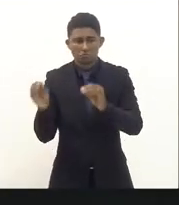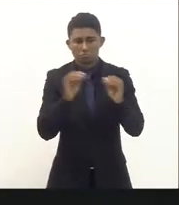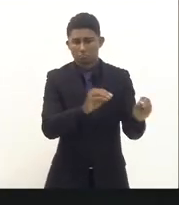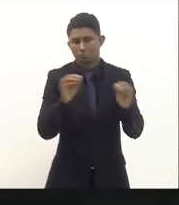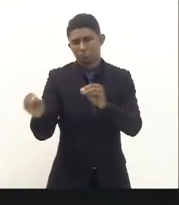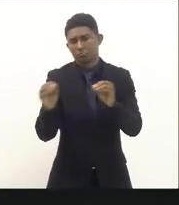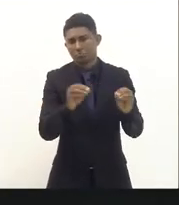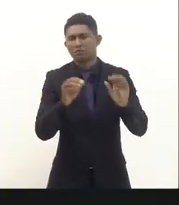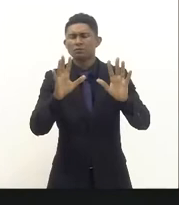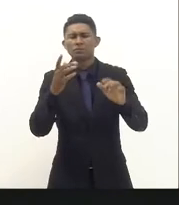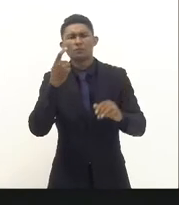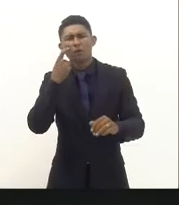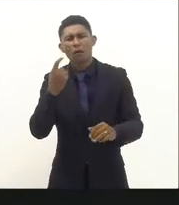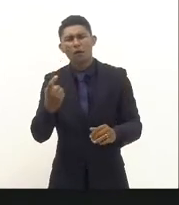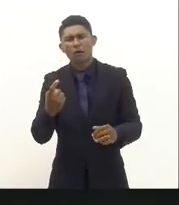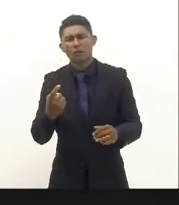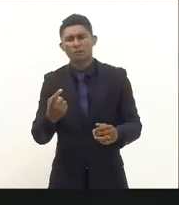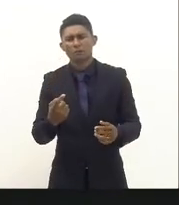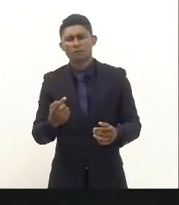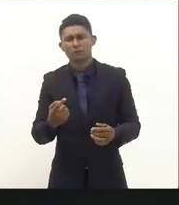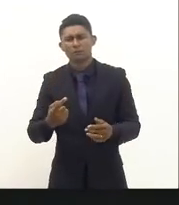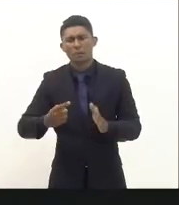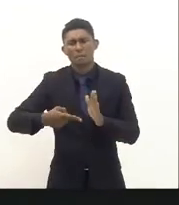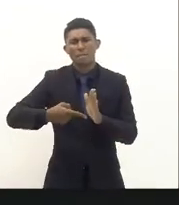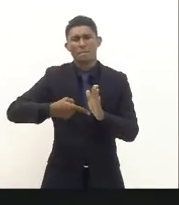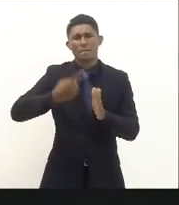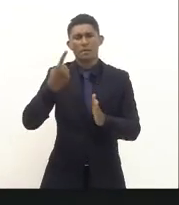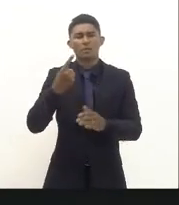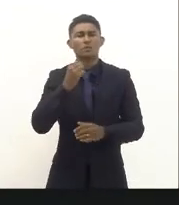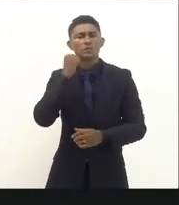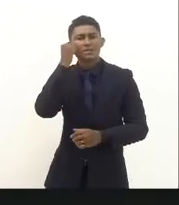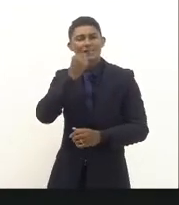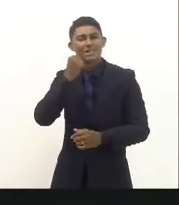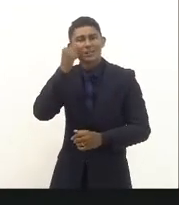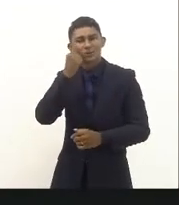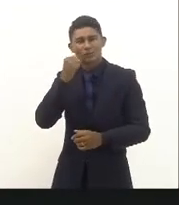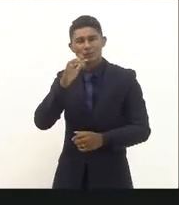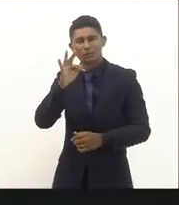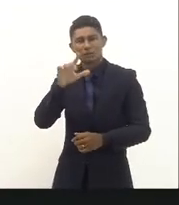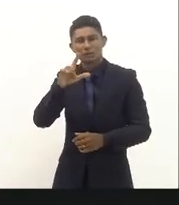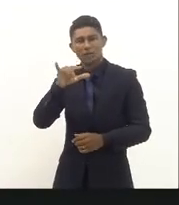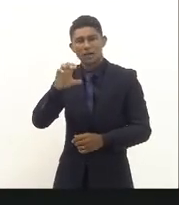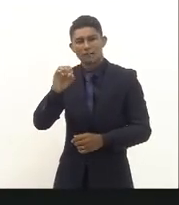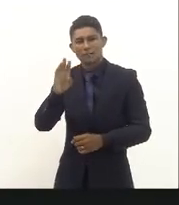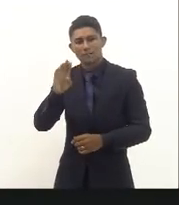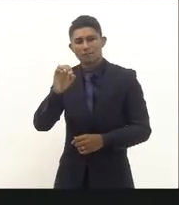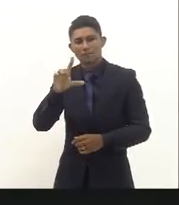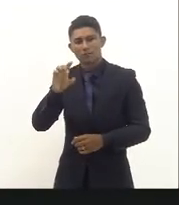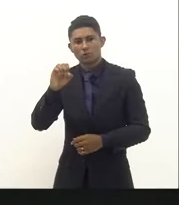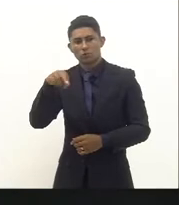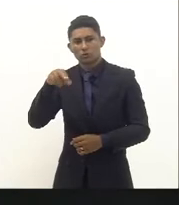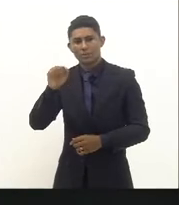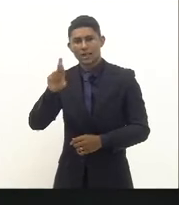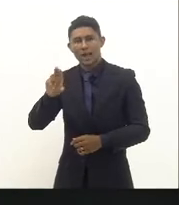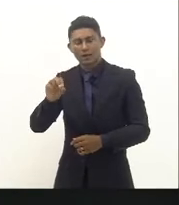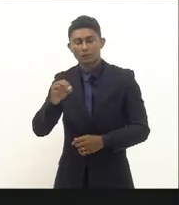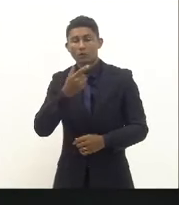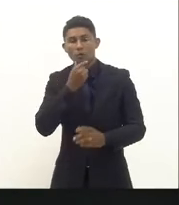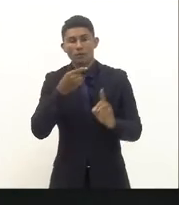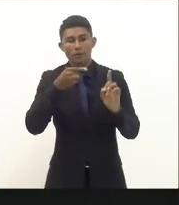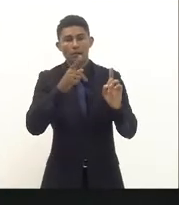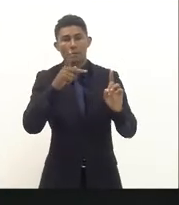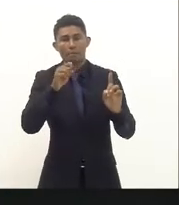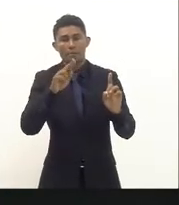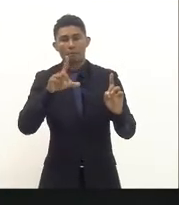um cidadão que foi eleito primeiro suplente do senador Flávio bolsonaro senhor Paulo Marinho que